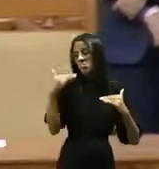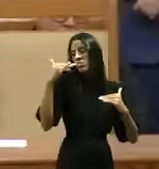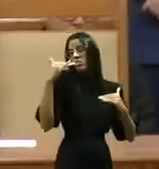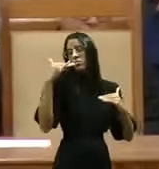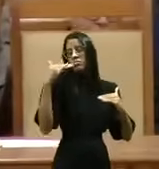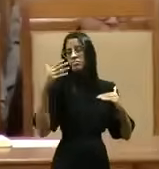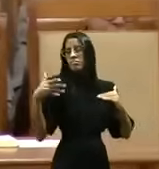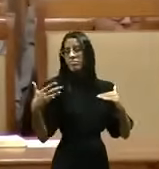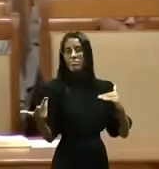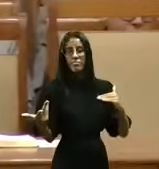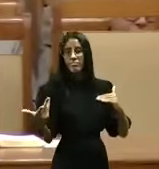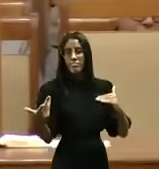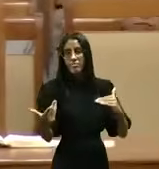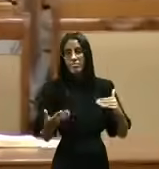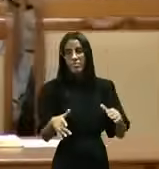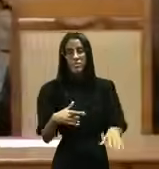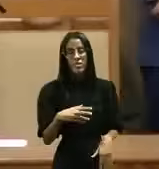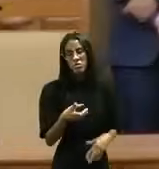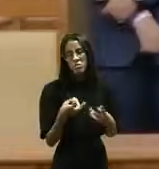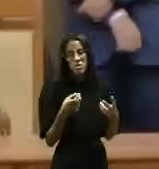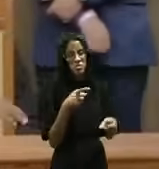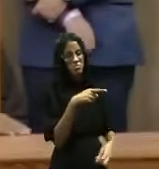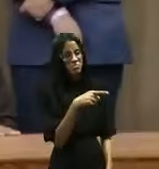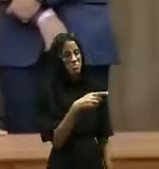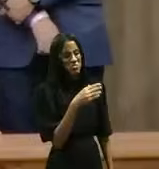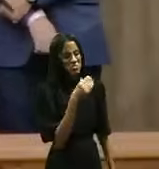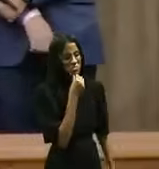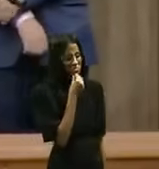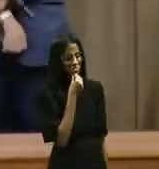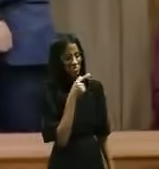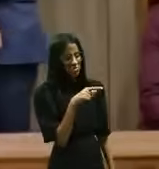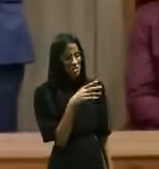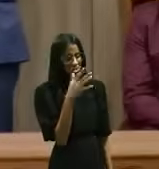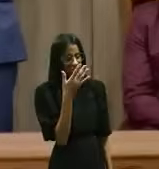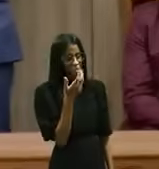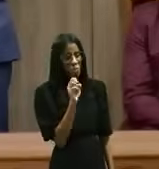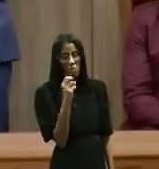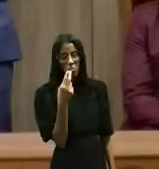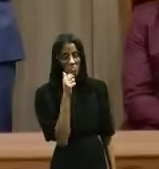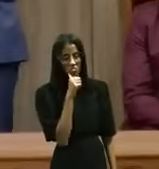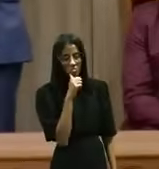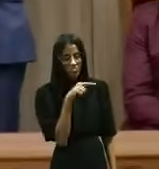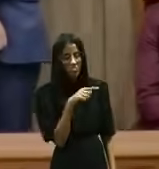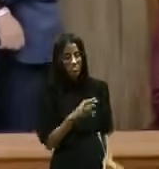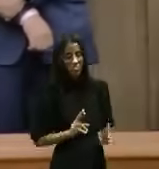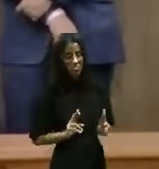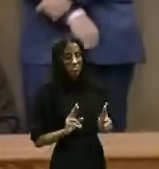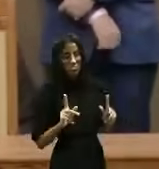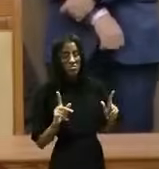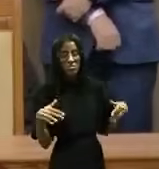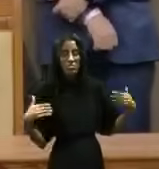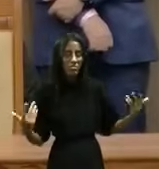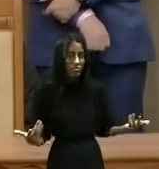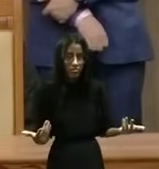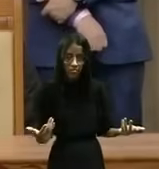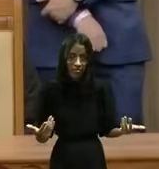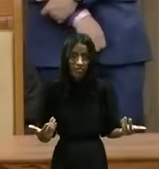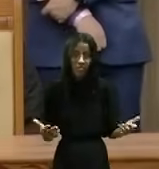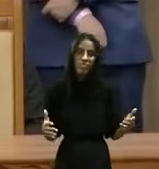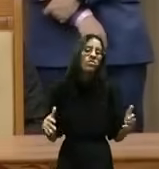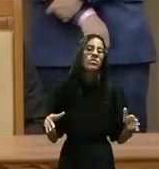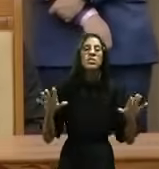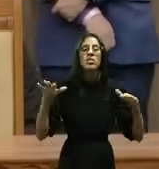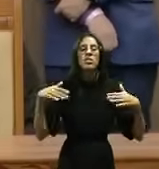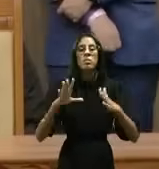tu tá na igreja e acha um irmão diferente Jesus já tirou a imundícia toda imundícia Ele já tirou aí a Bíblia diz que ele quer uma